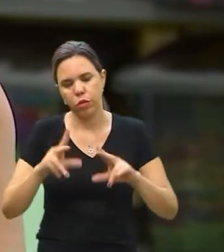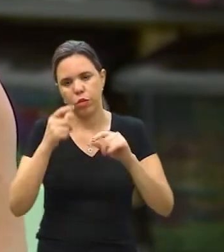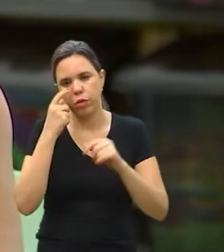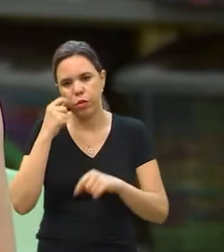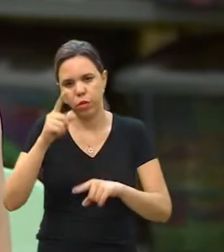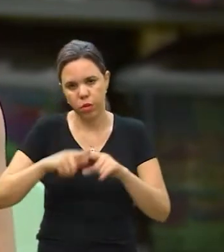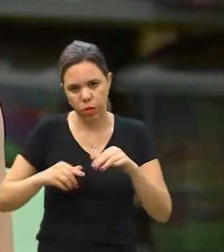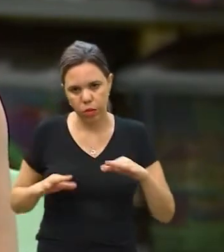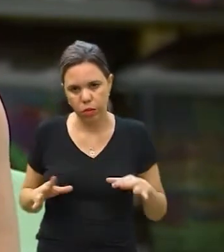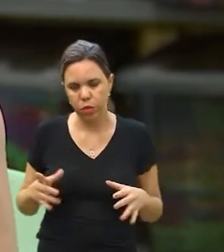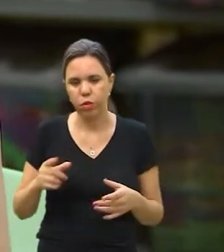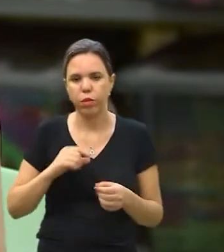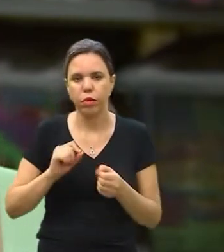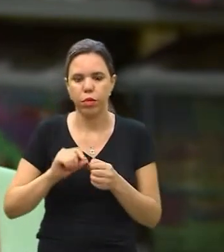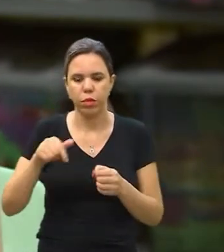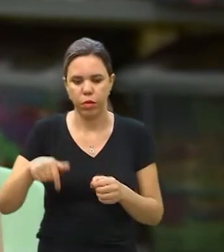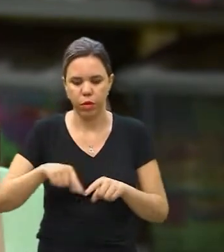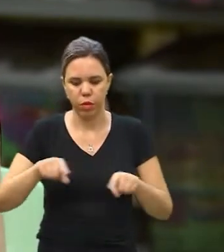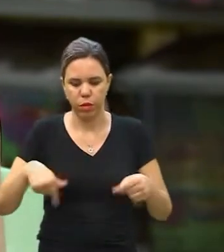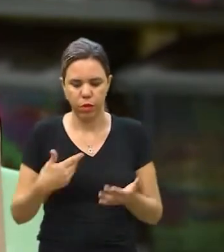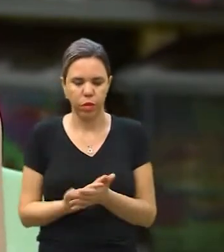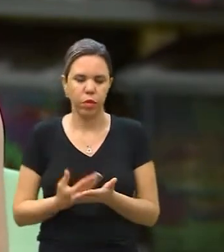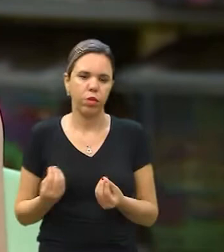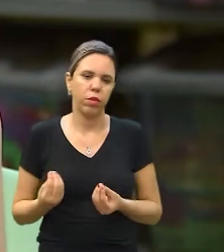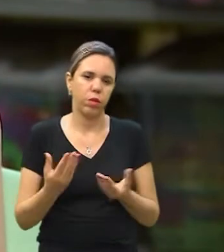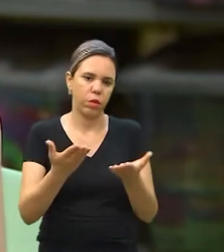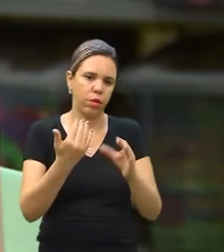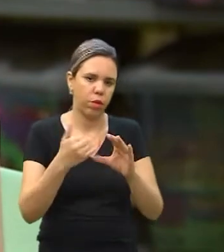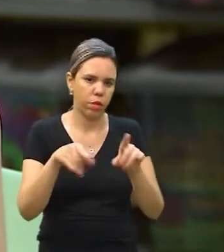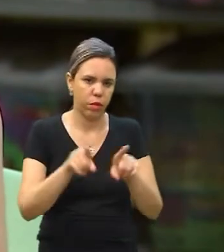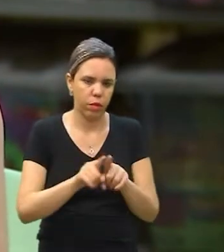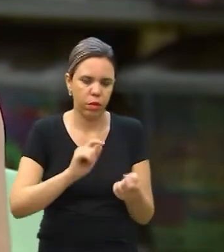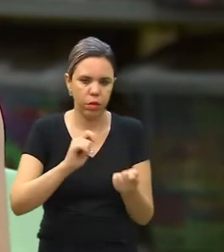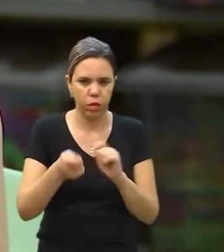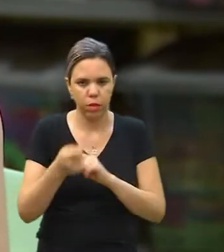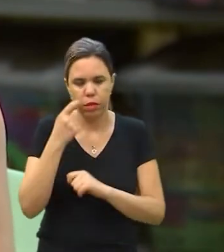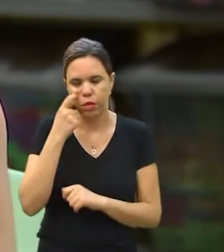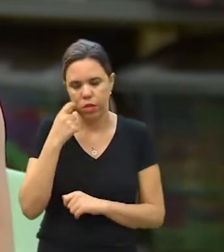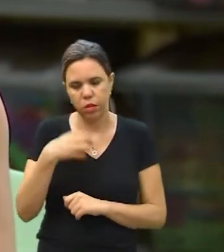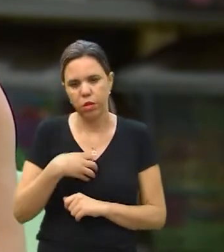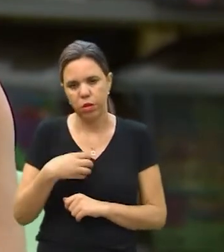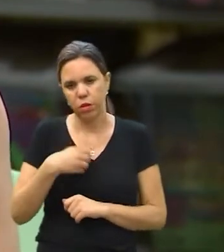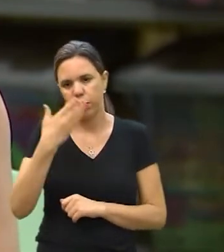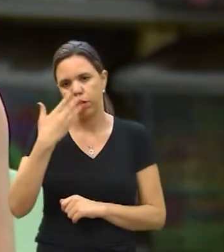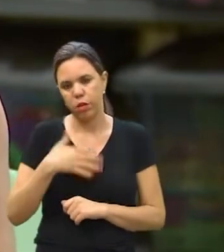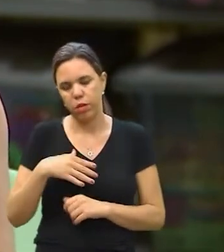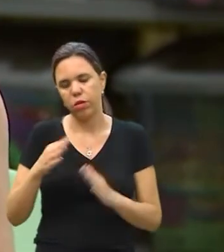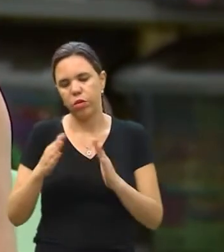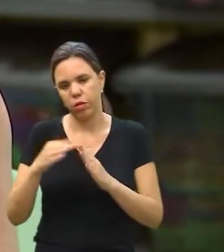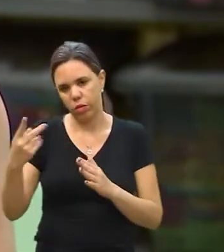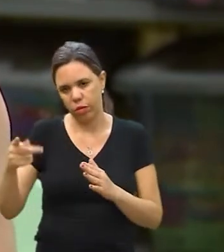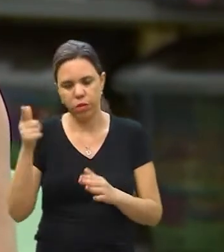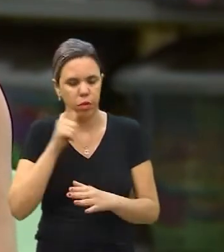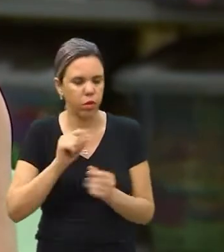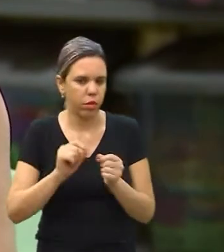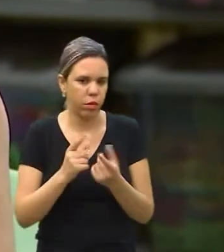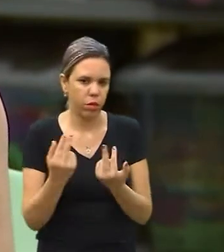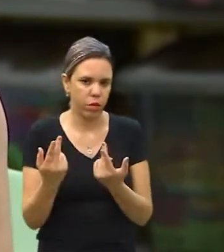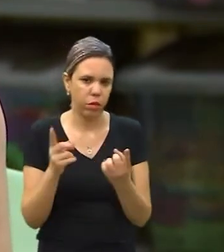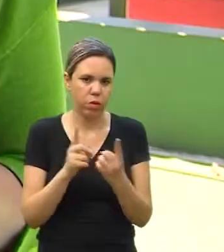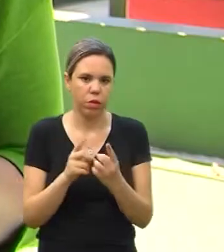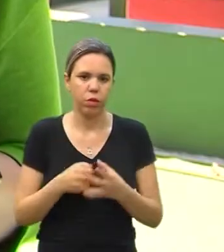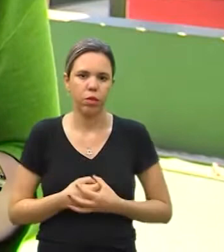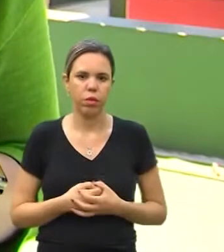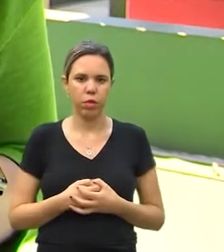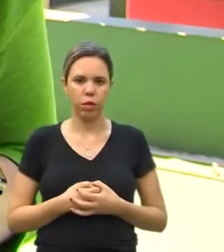todo o material, tudo que a gente faz aqui na sala de aula, a gente também adapta de uma forma que as crianças que estão em casa consigam ser